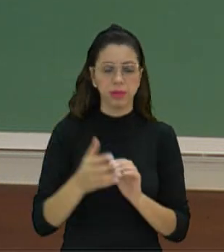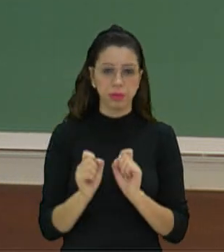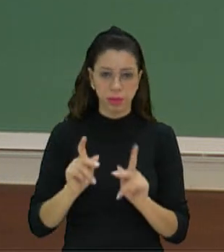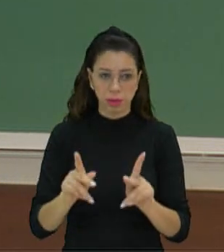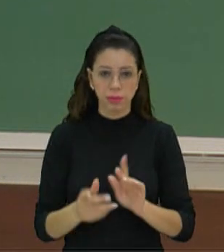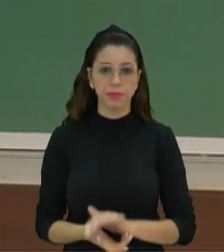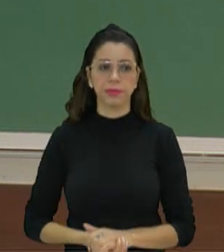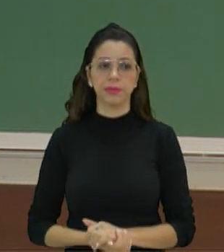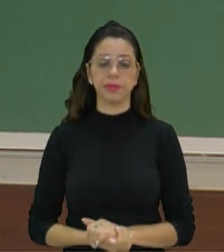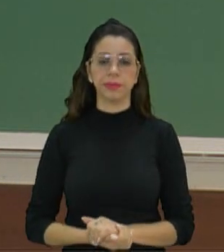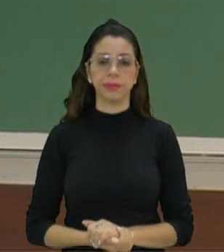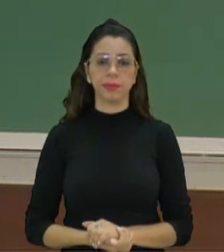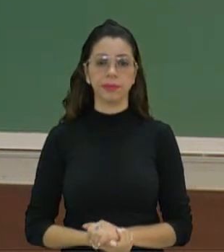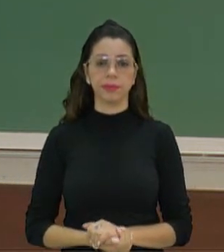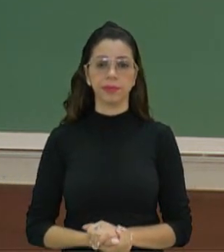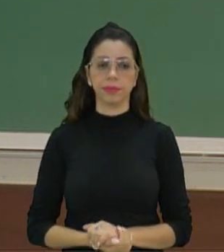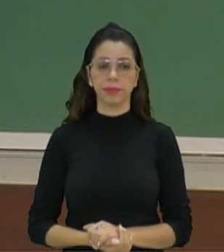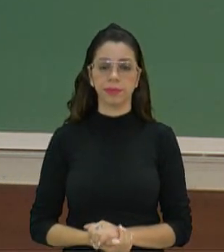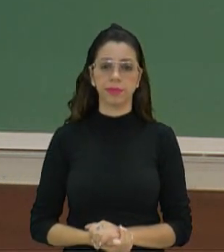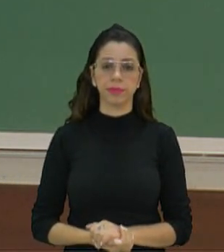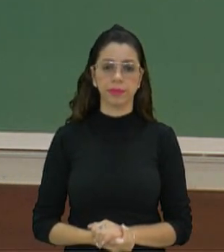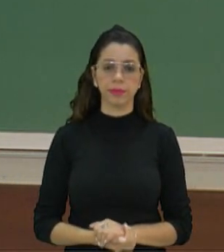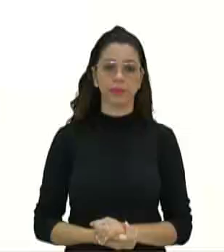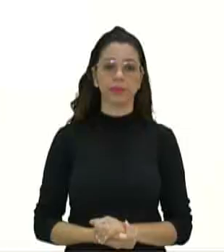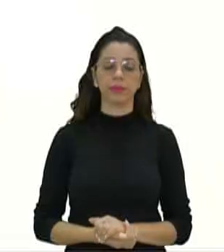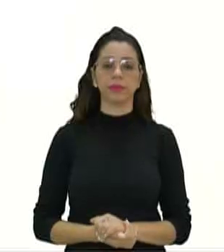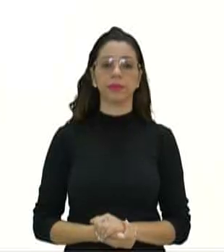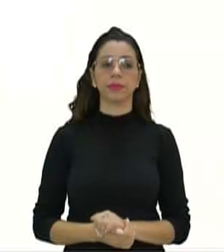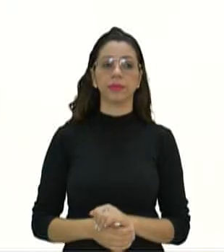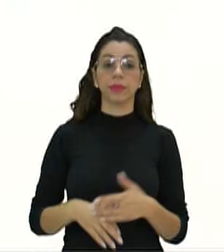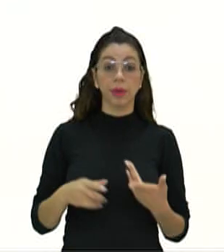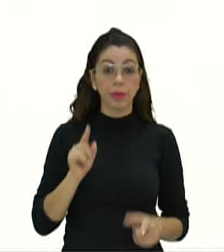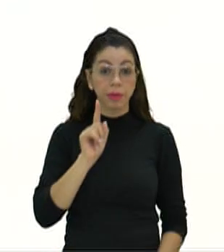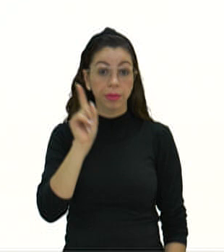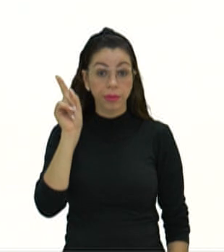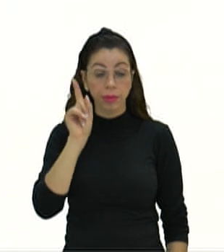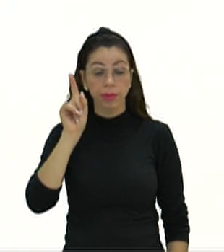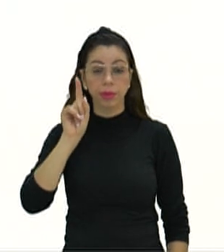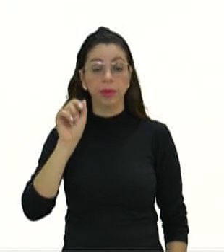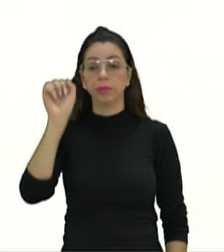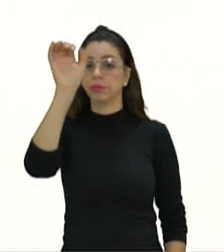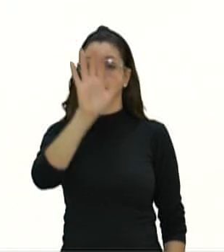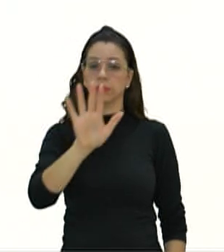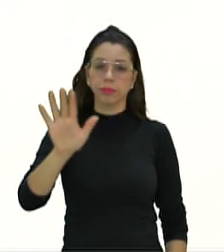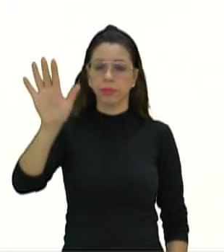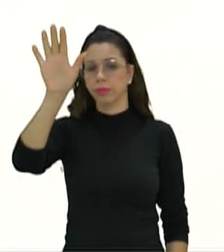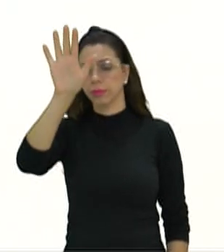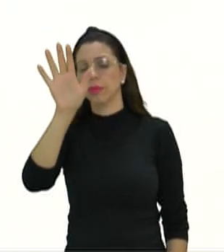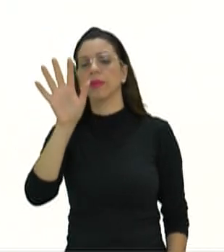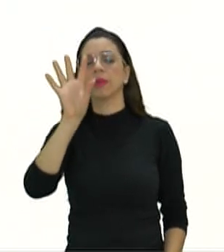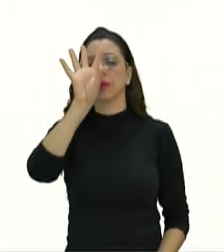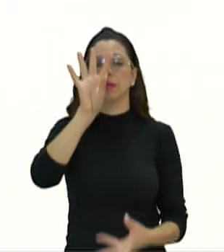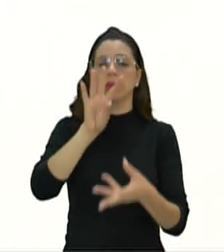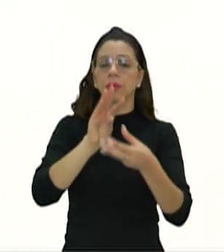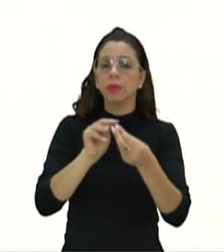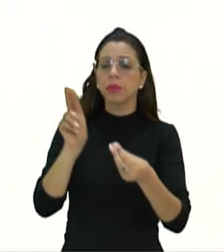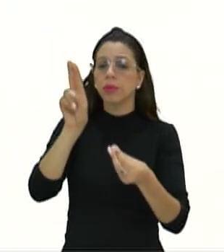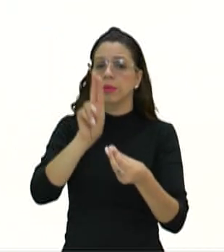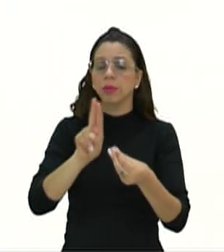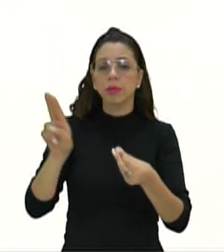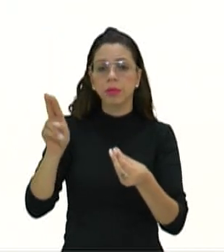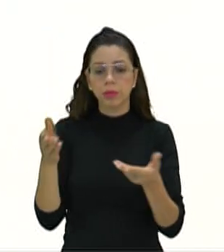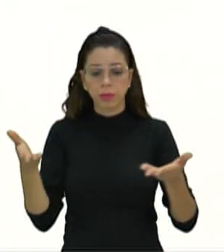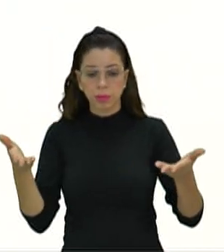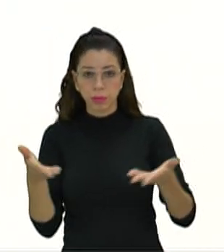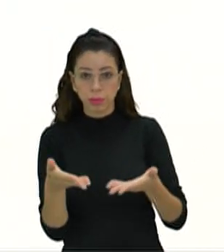ok? Beleza. Seguinte, eu coloquei aqui agora para vocês algumas imagens só para vocês poderem entender o uso do presente